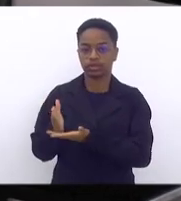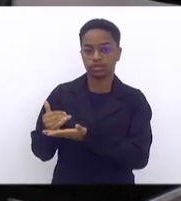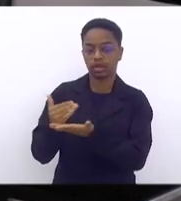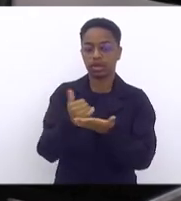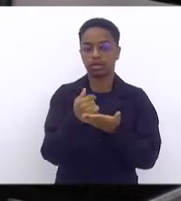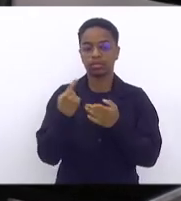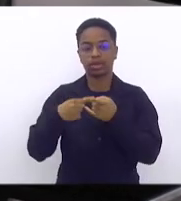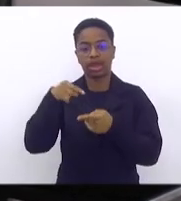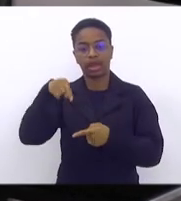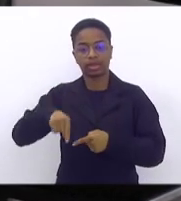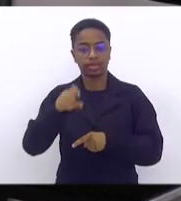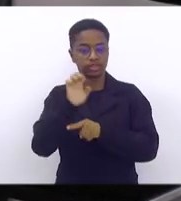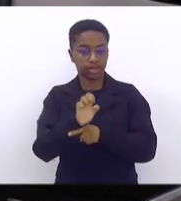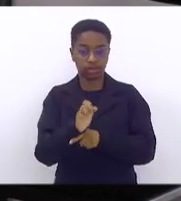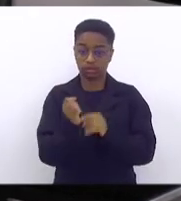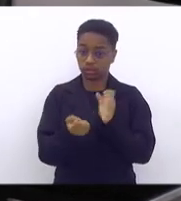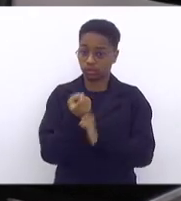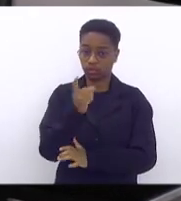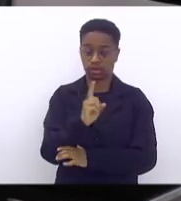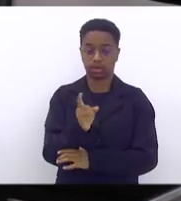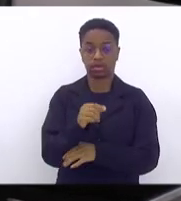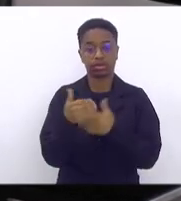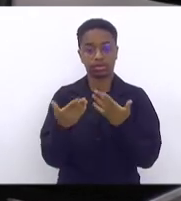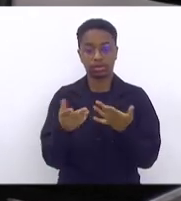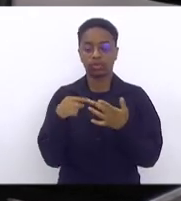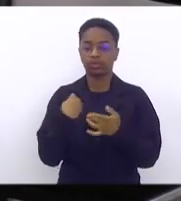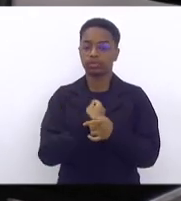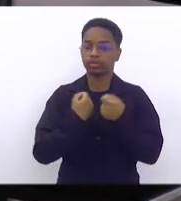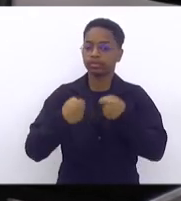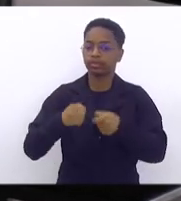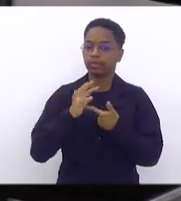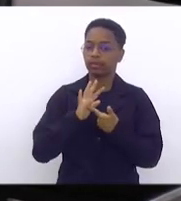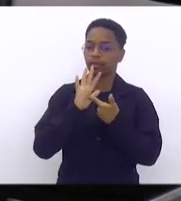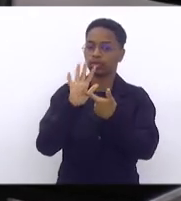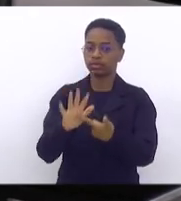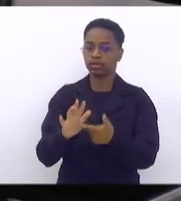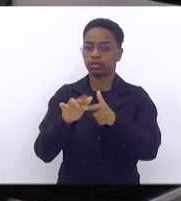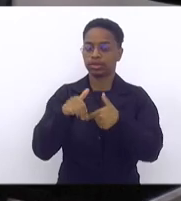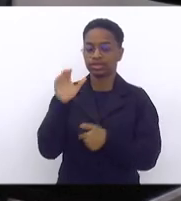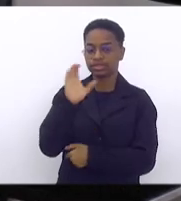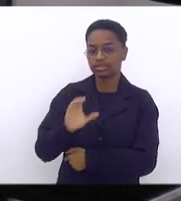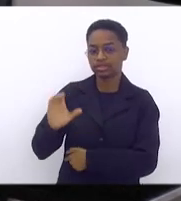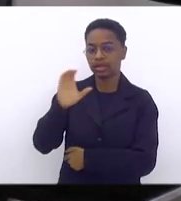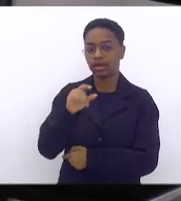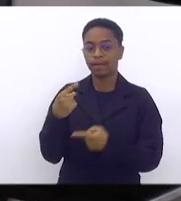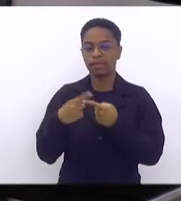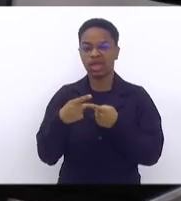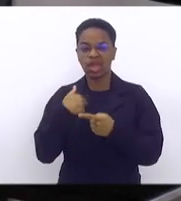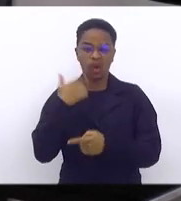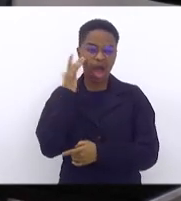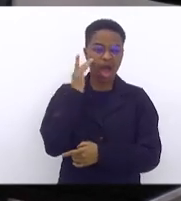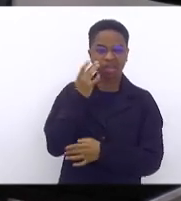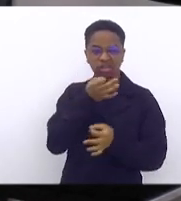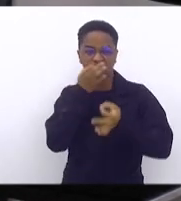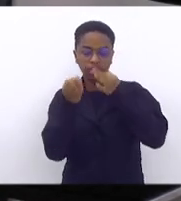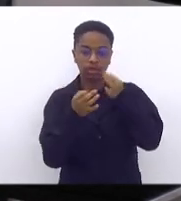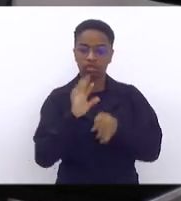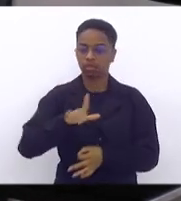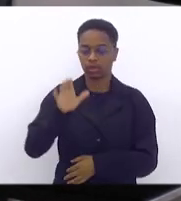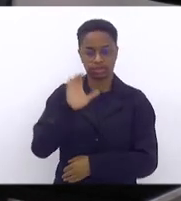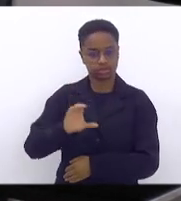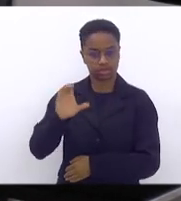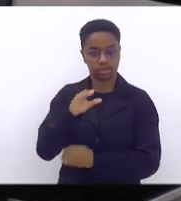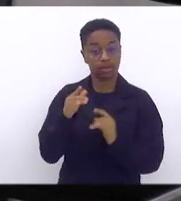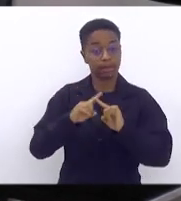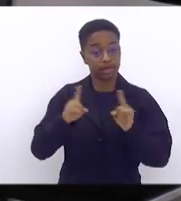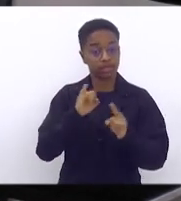Estado brasileiro não produz, para a gente reforçar através da ciência, porque achismo não é ciência. Mas, quando a gente